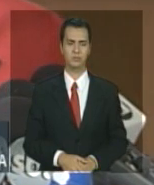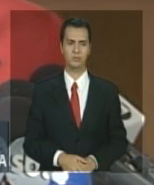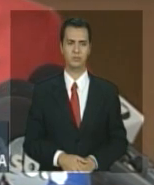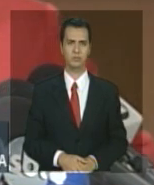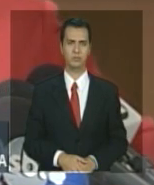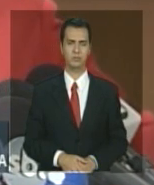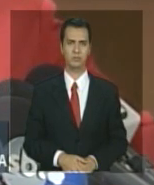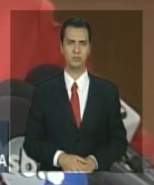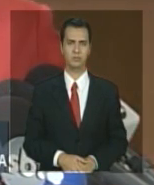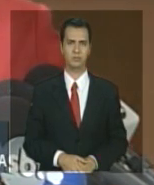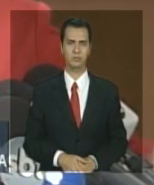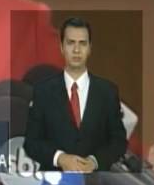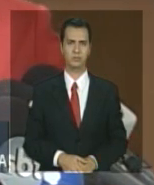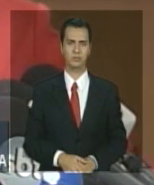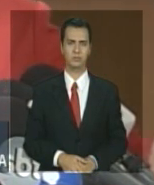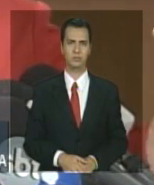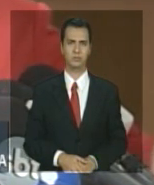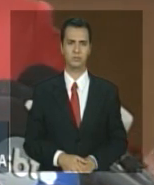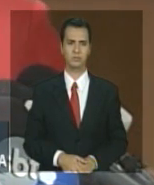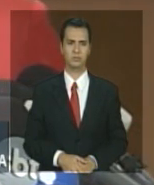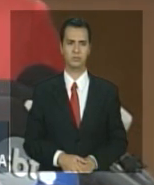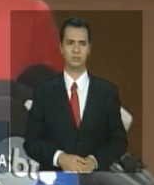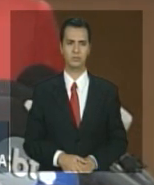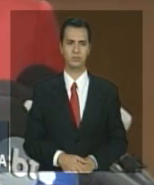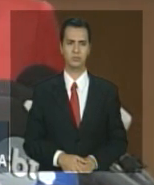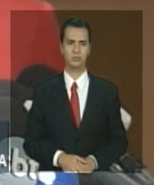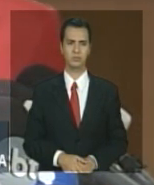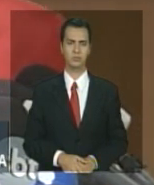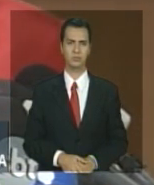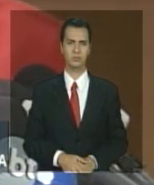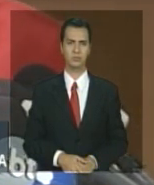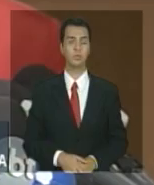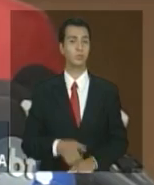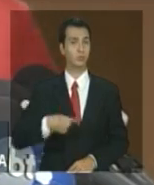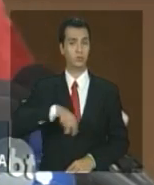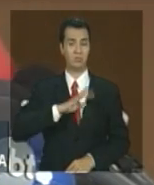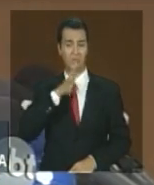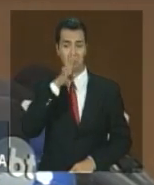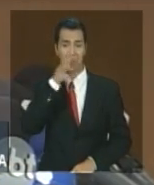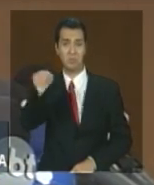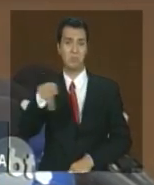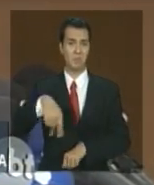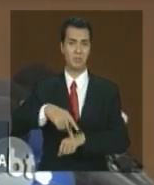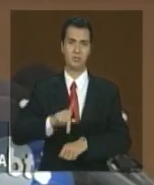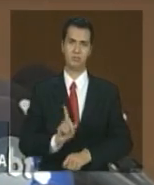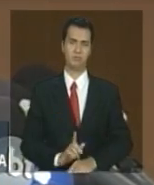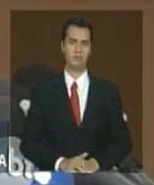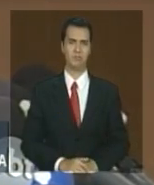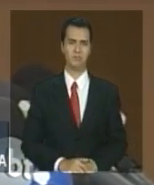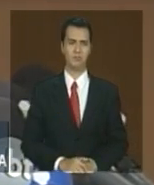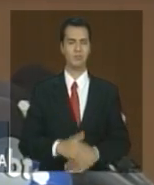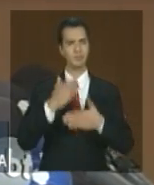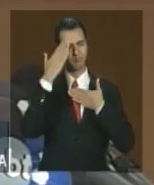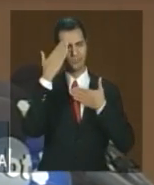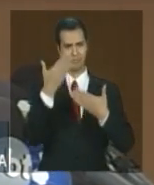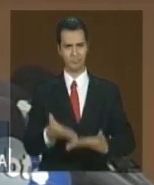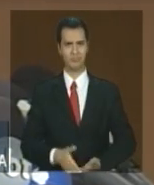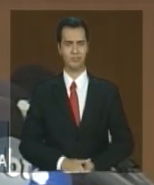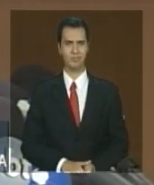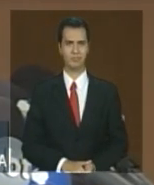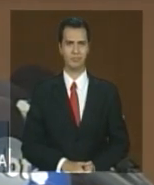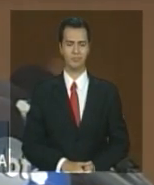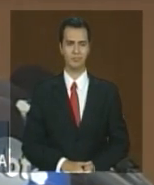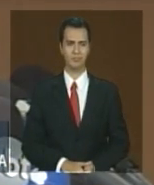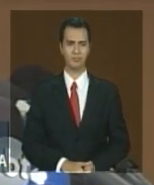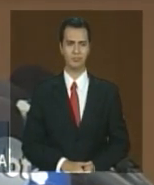vamos dizer assim, naquilo que é intrínseco à soberania de outro povo. Gente, muito obrigada. Tem um compromisso